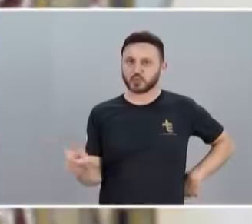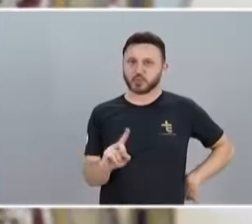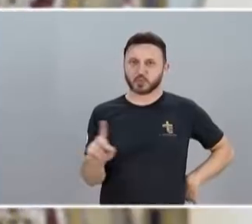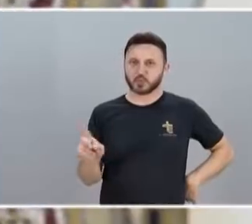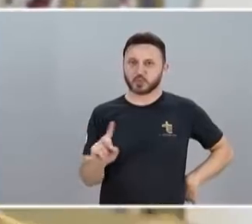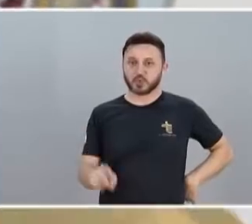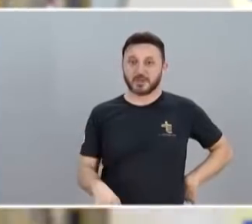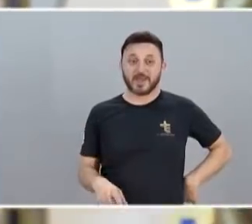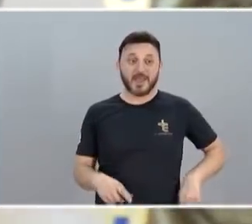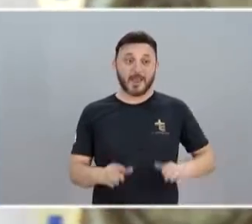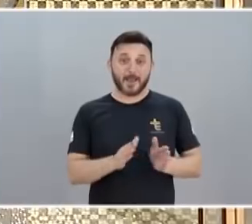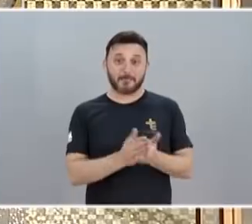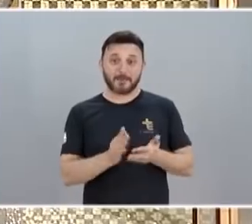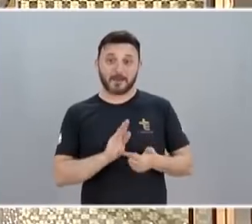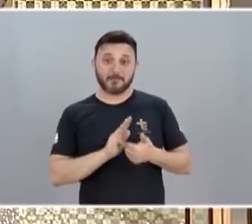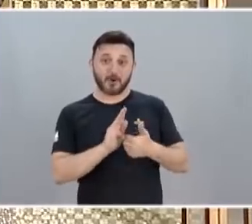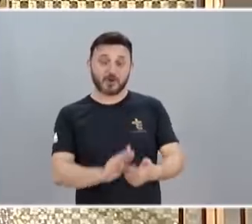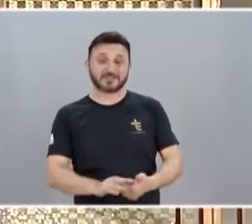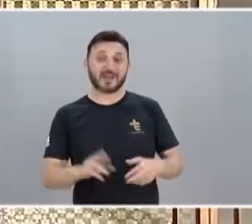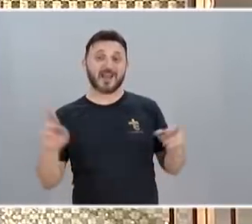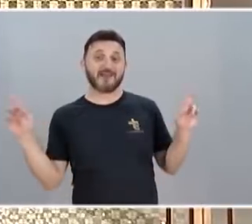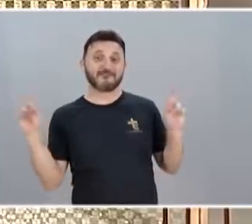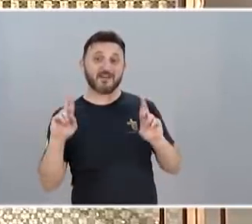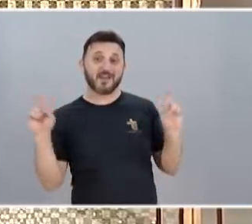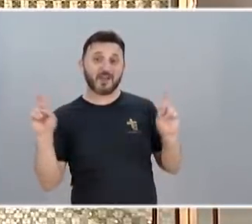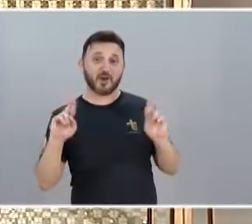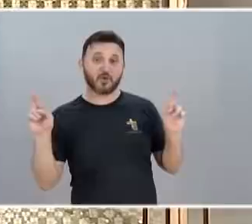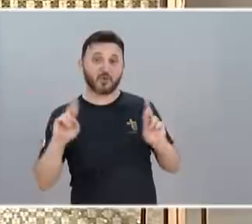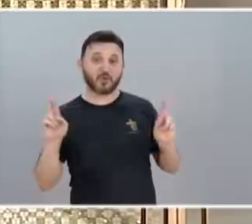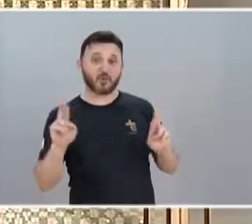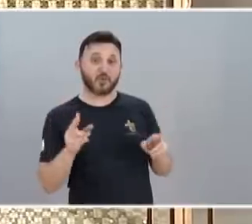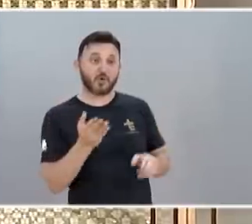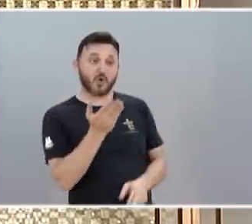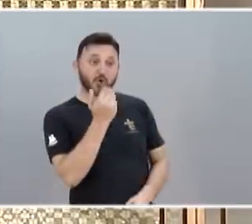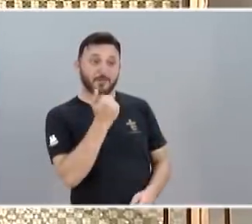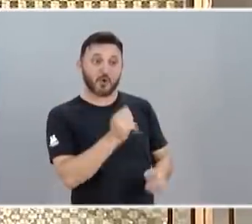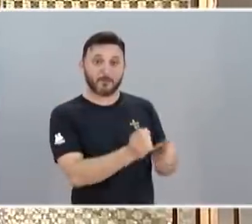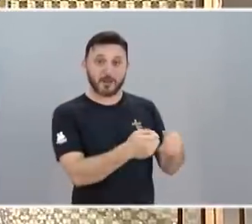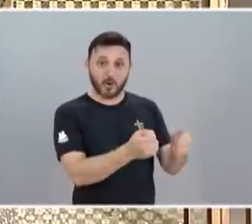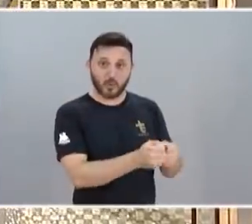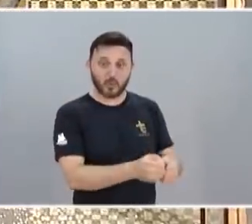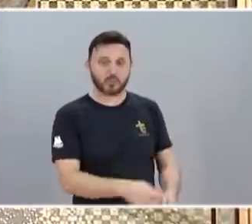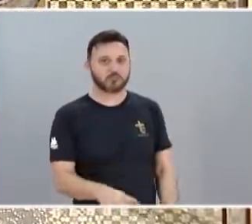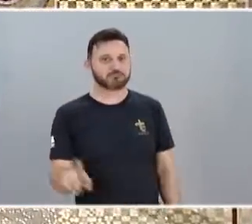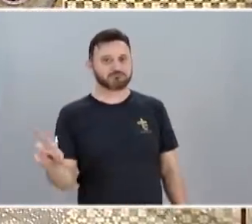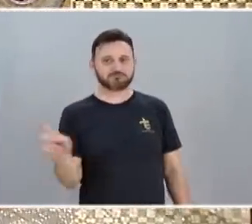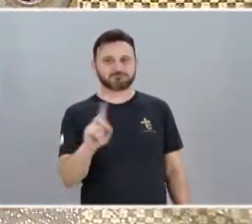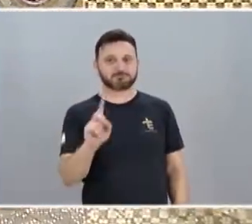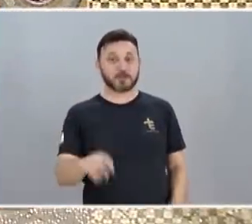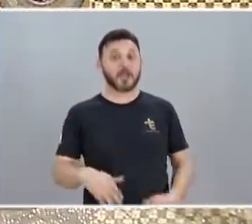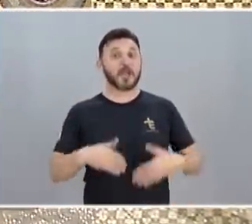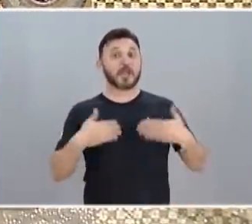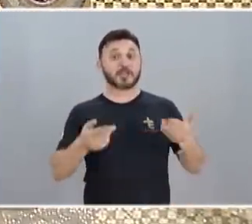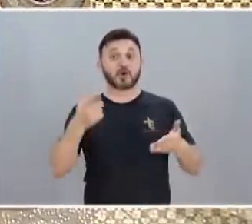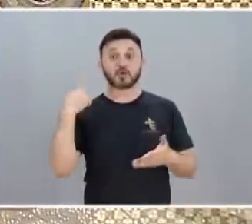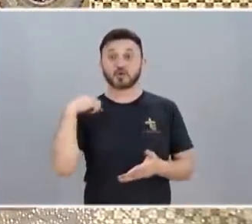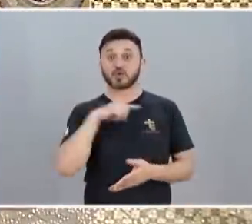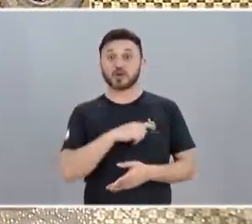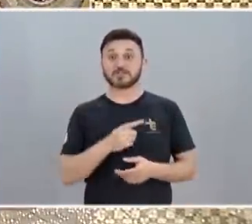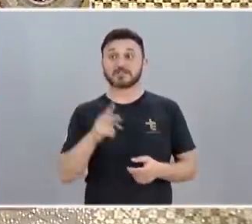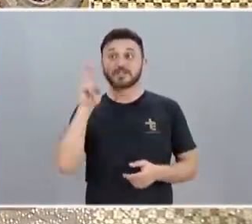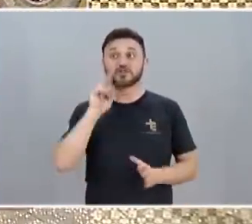Diz na Bíblia que Rafael, um dos arcanjos, teria comido pão? Então estamos diante de um